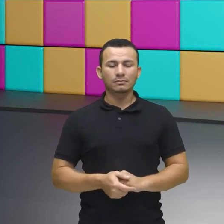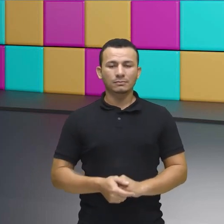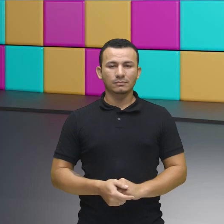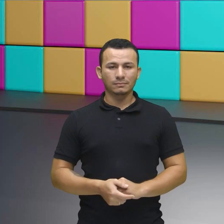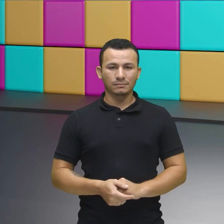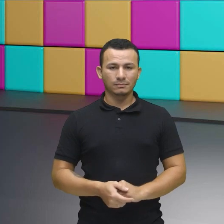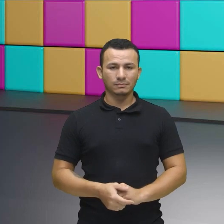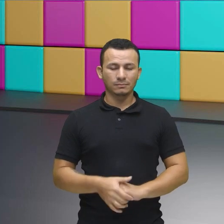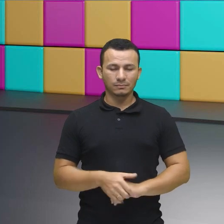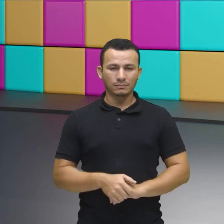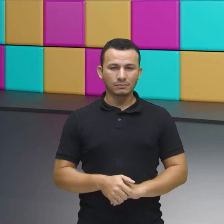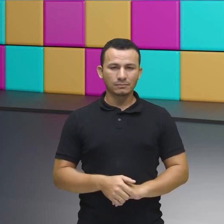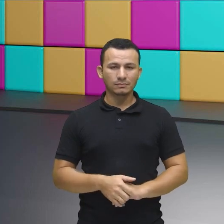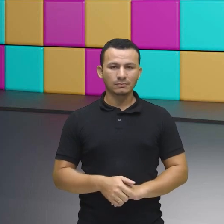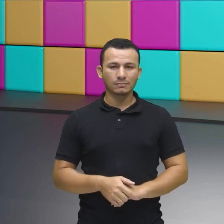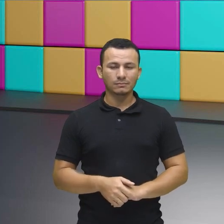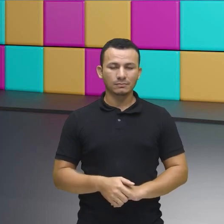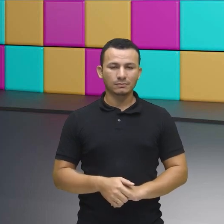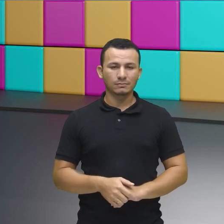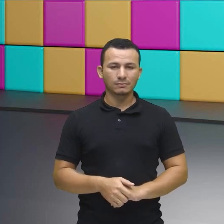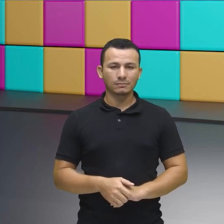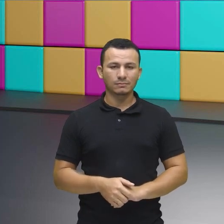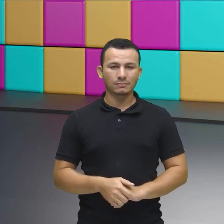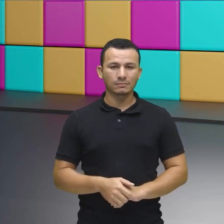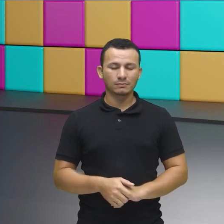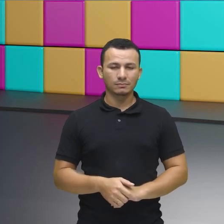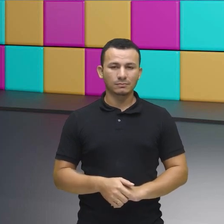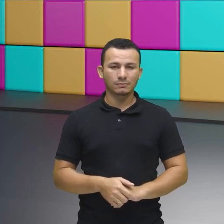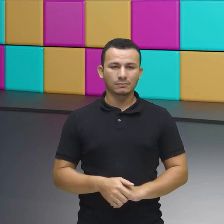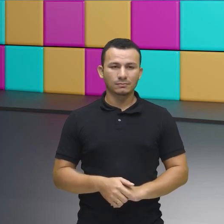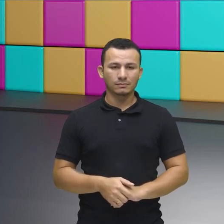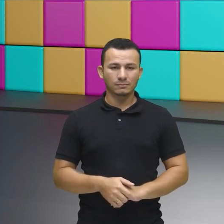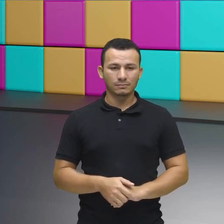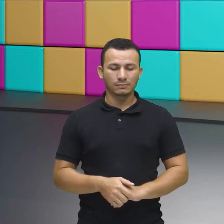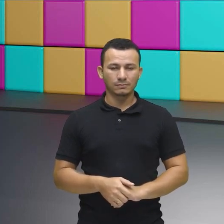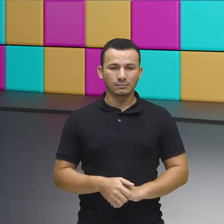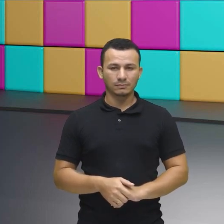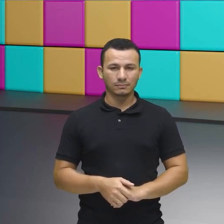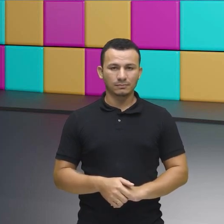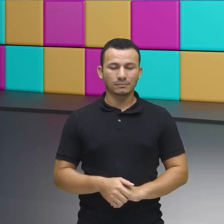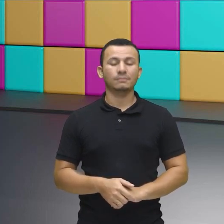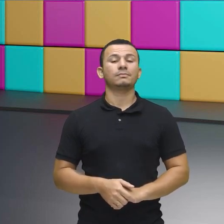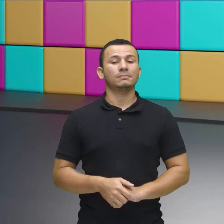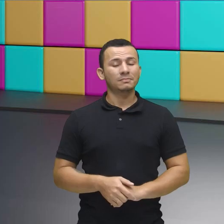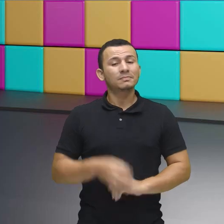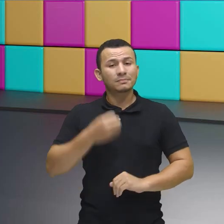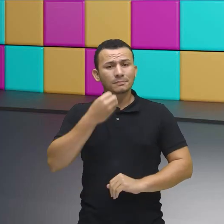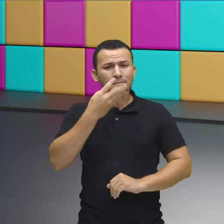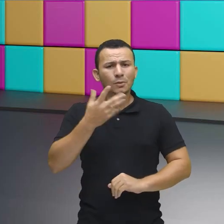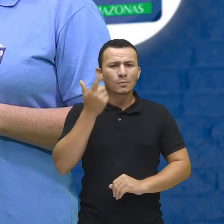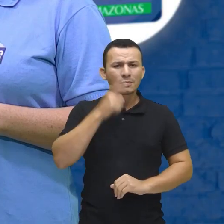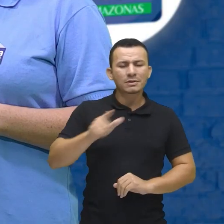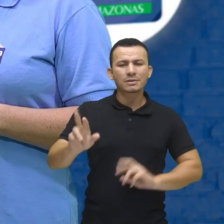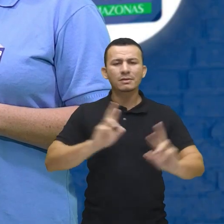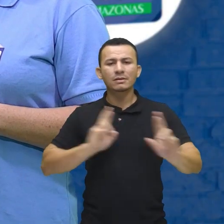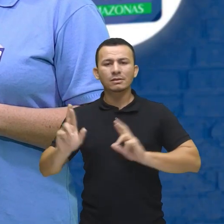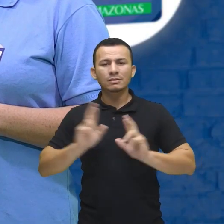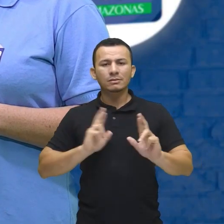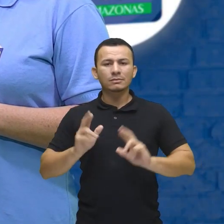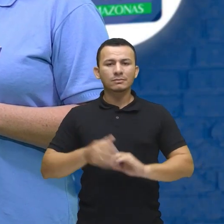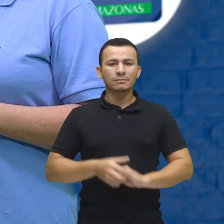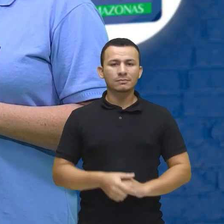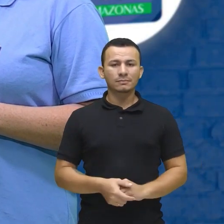Então, vamos lá? Vamos ver aí. Muito bem. Vamos lá.